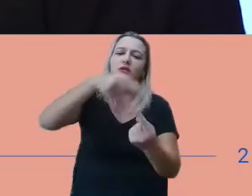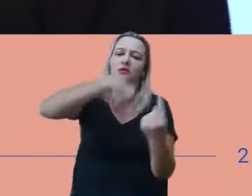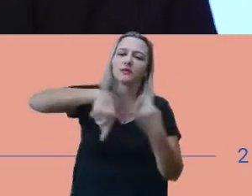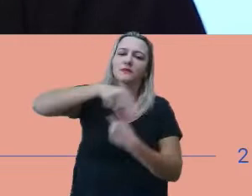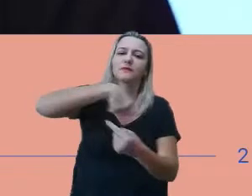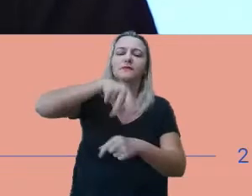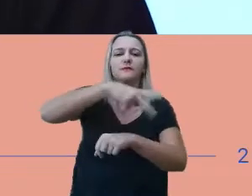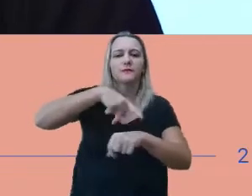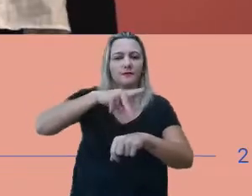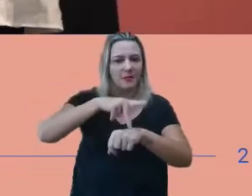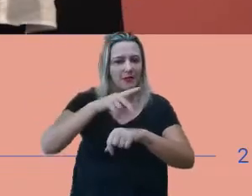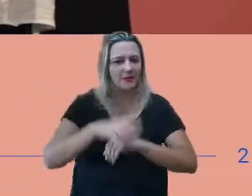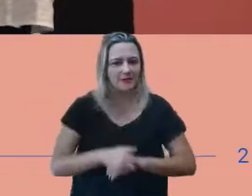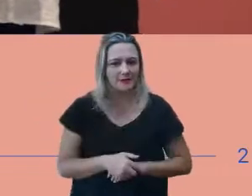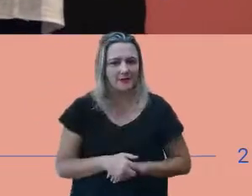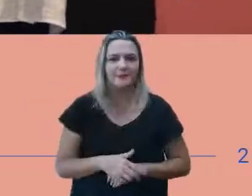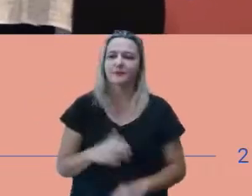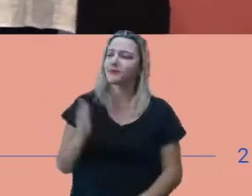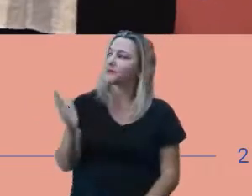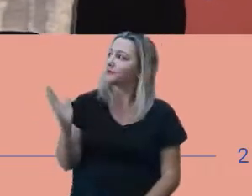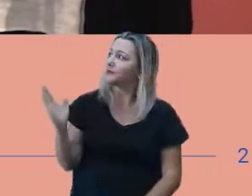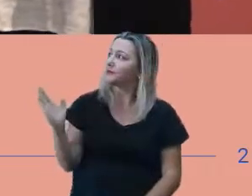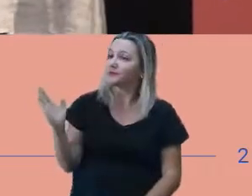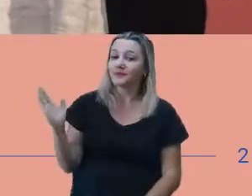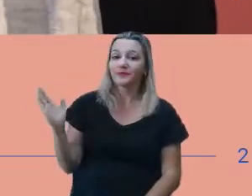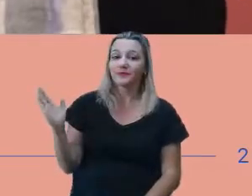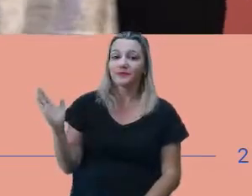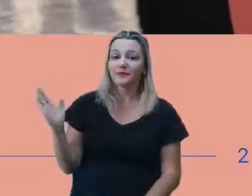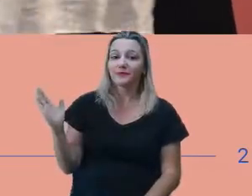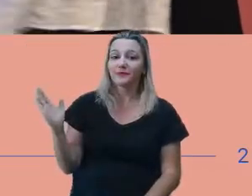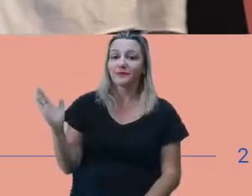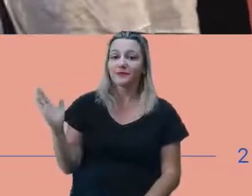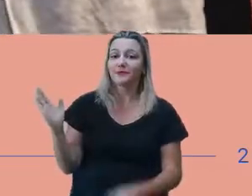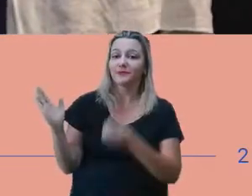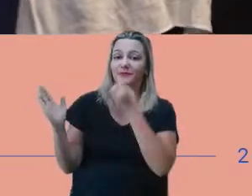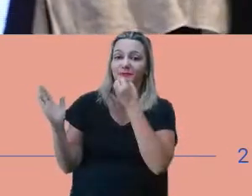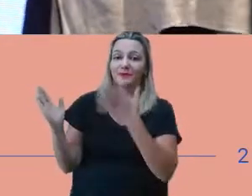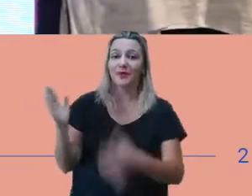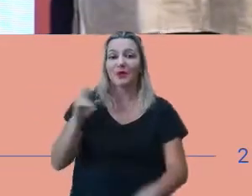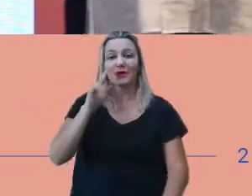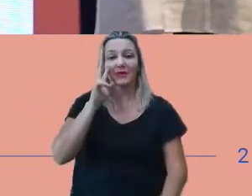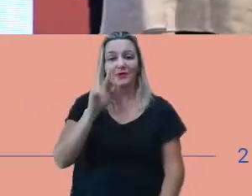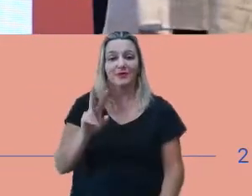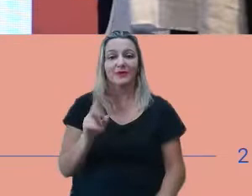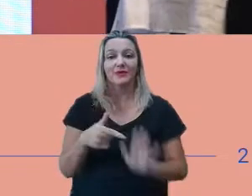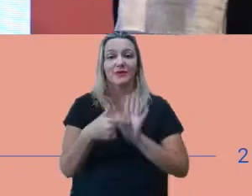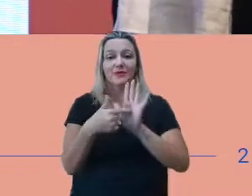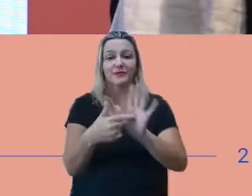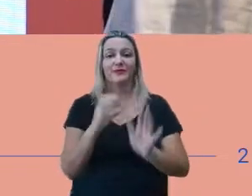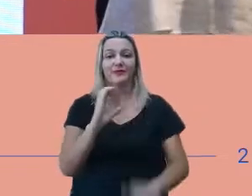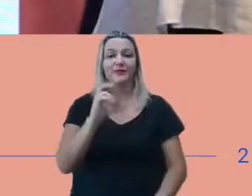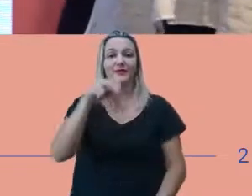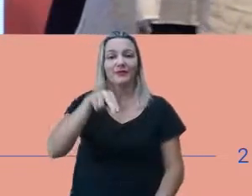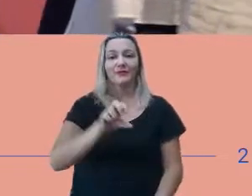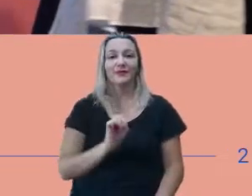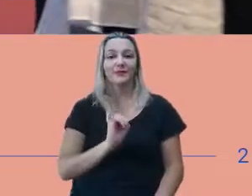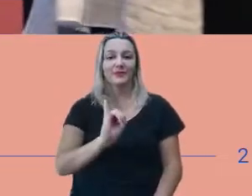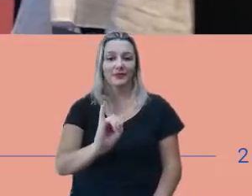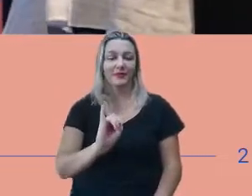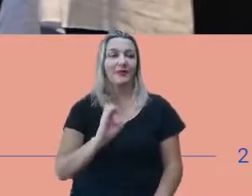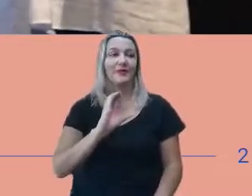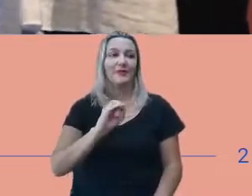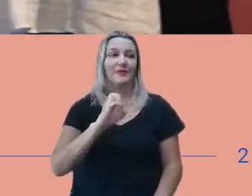e olha que coisa boa que a gente se viu apresentação da serie na Copa 26